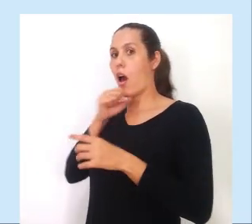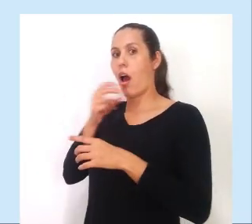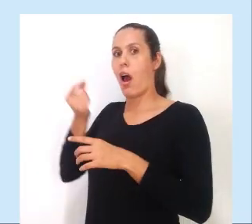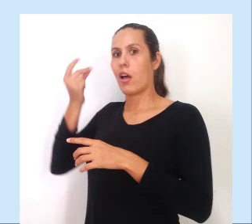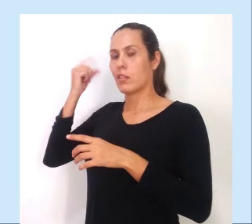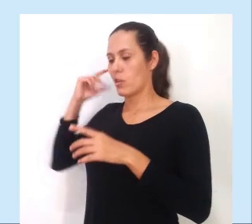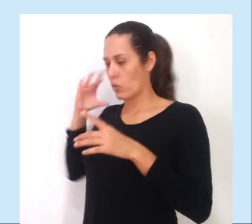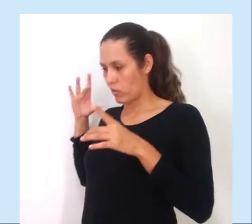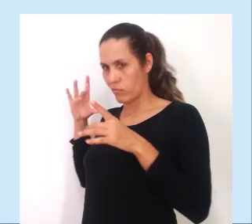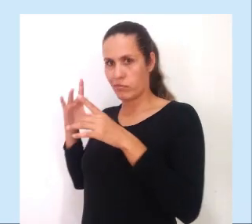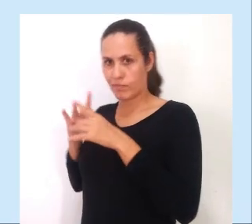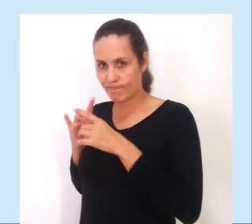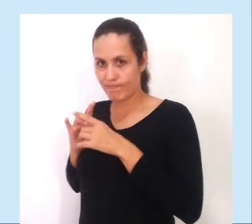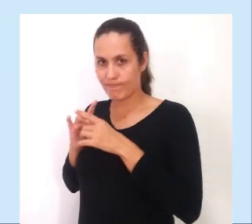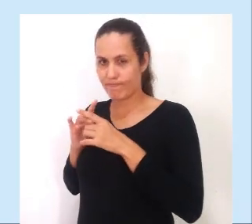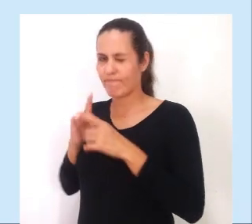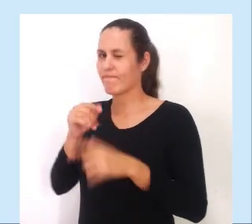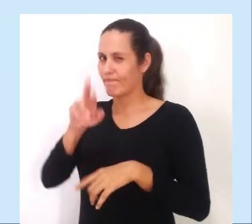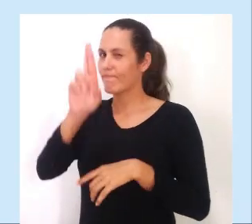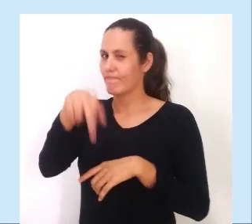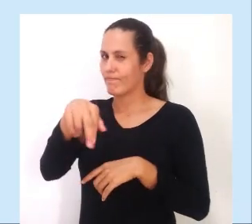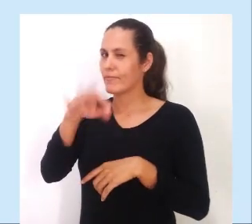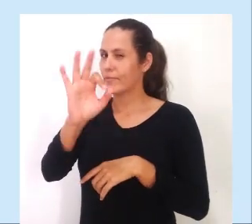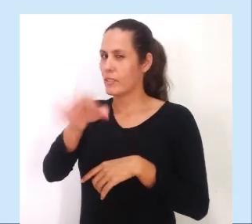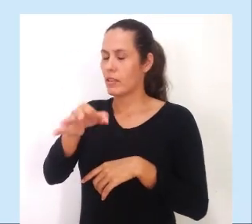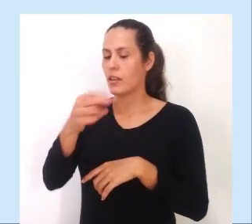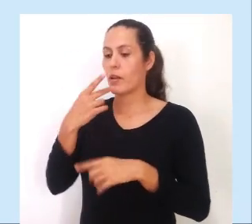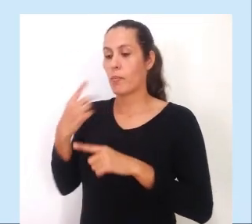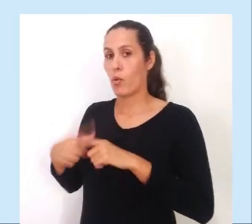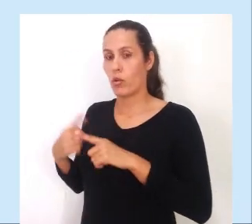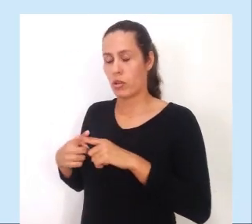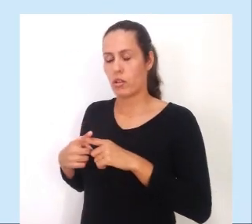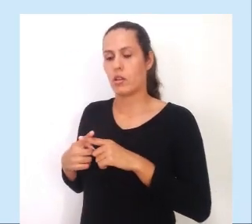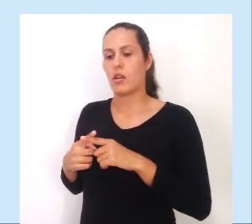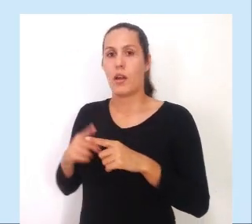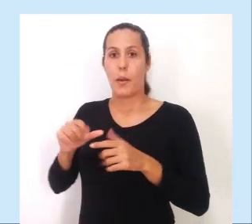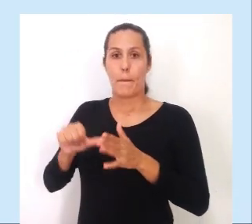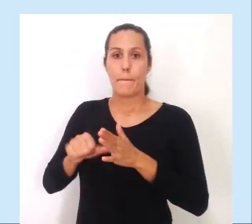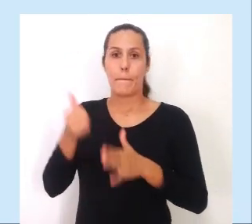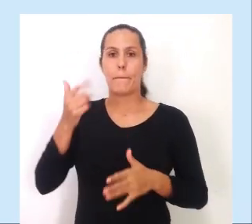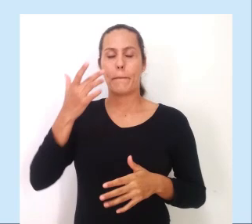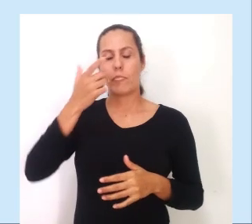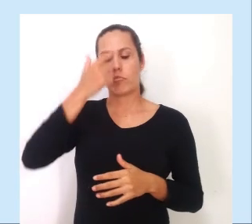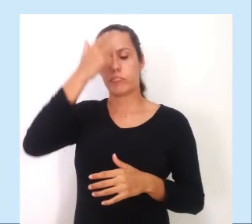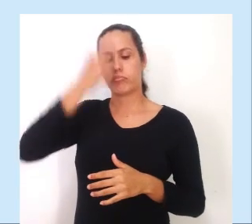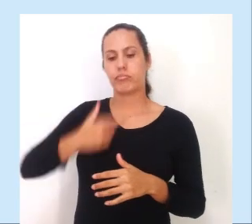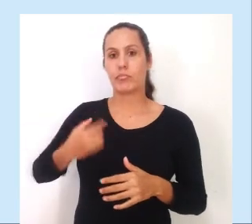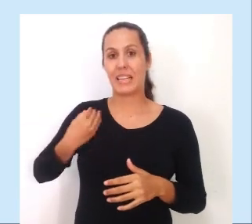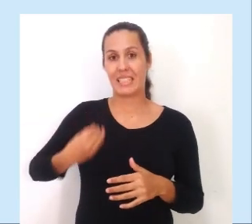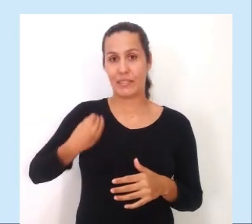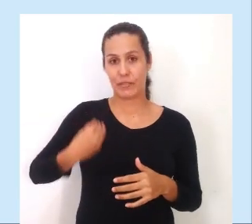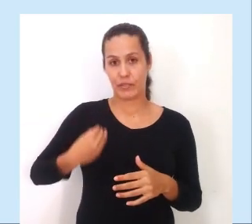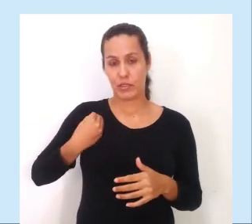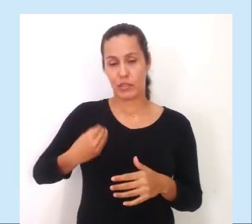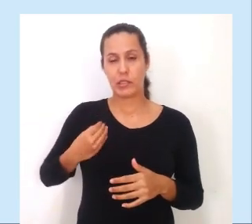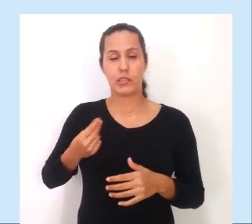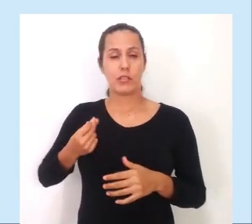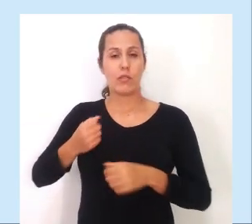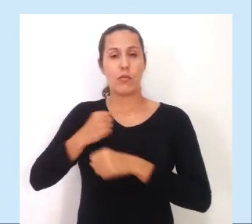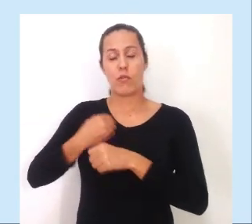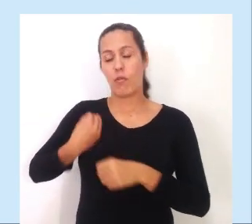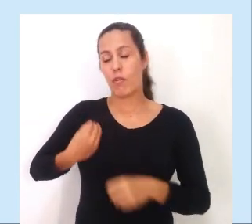muito antiga. E realmente é. O fóssil ele vai se originar na realidade de seres,